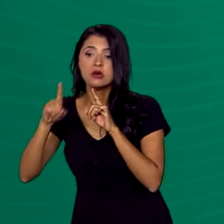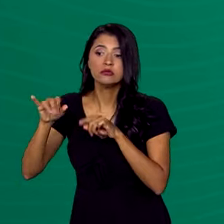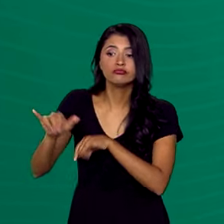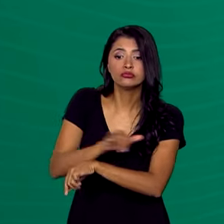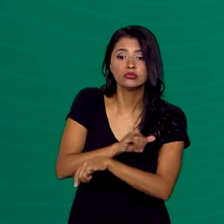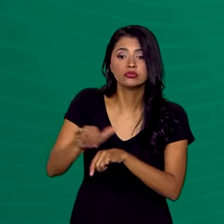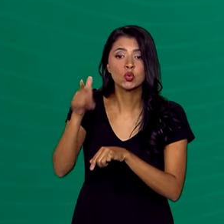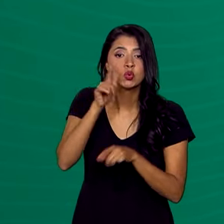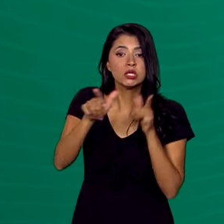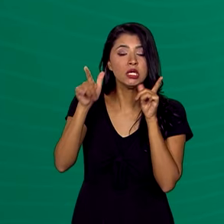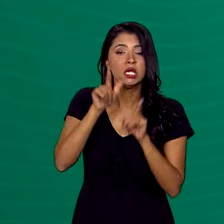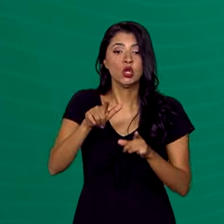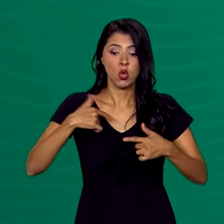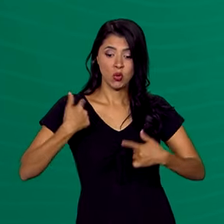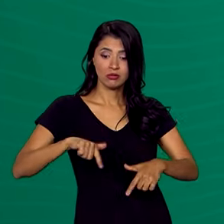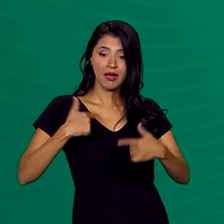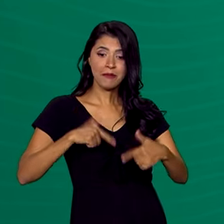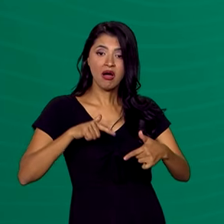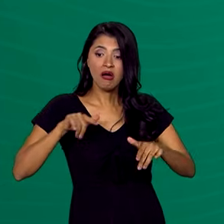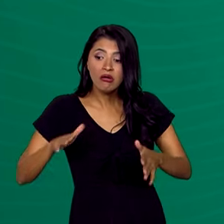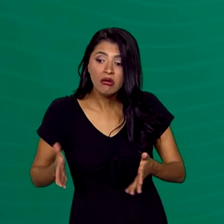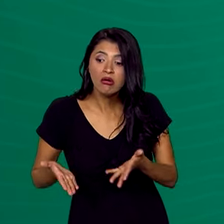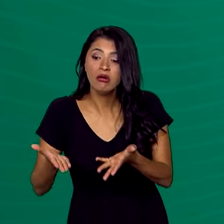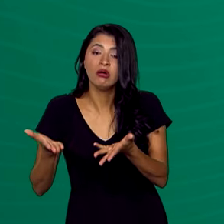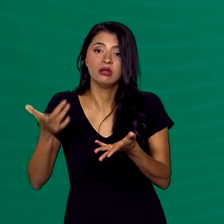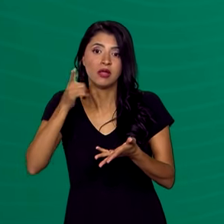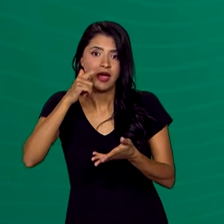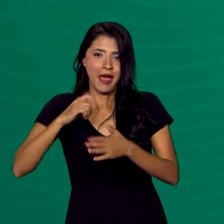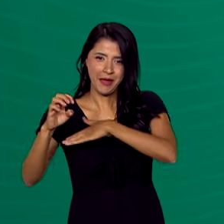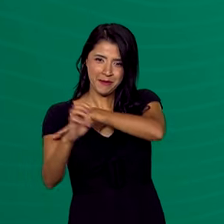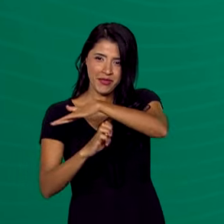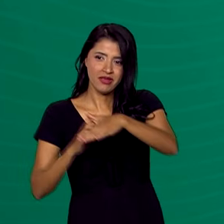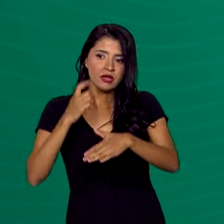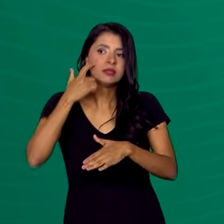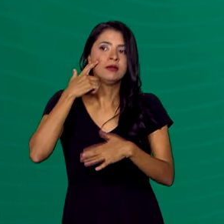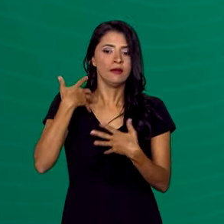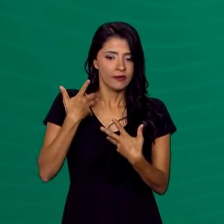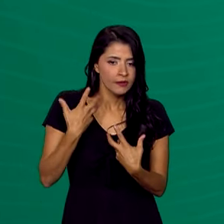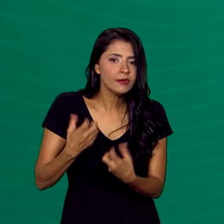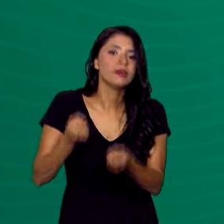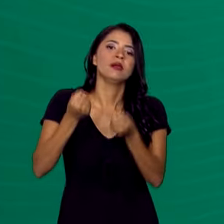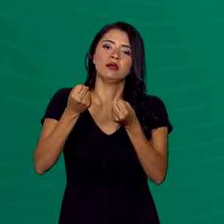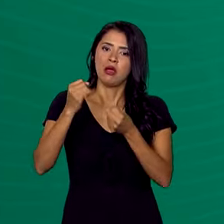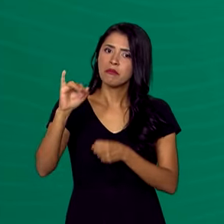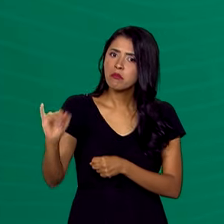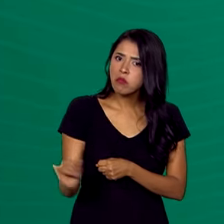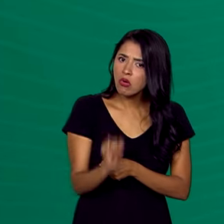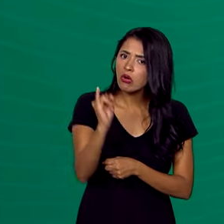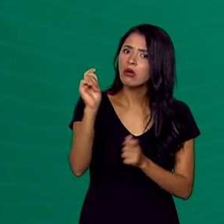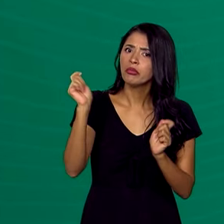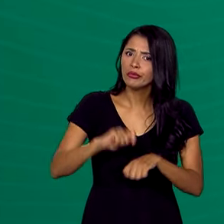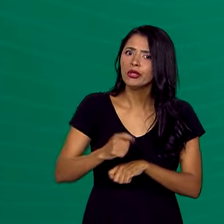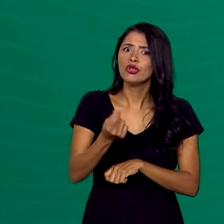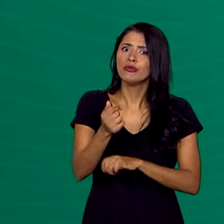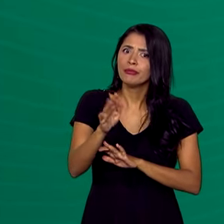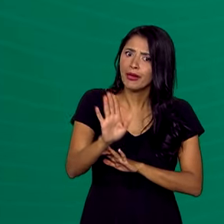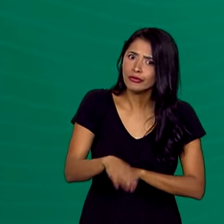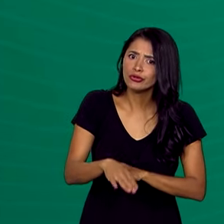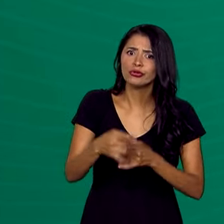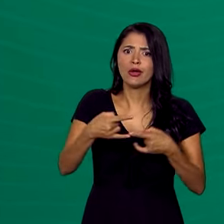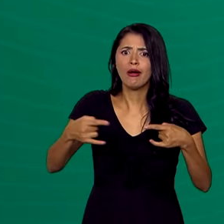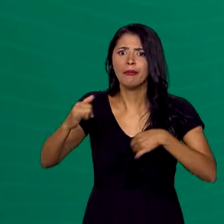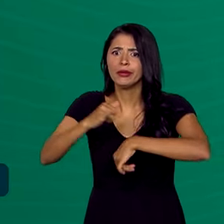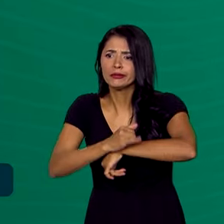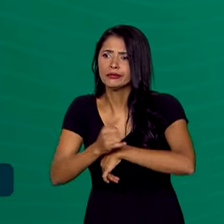é tentando fazer um trabalho de convencimento com as companhias aéreas da importância de poder baixar o preço